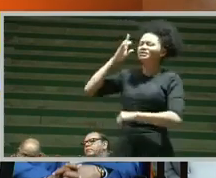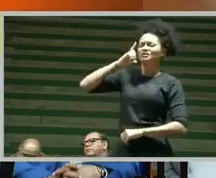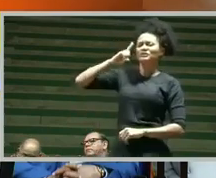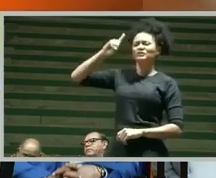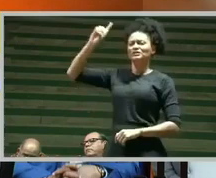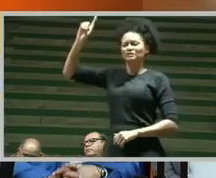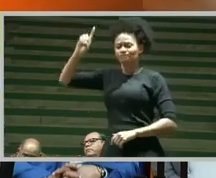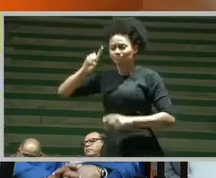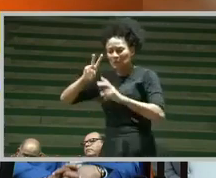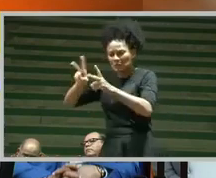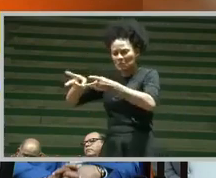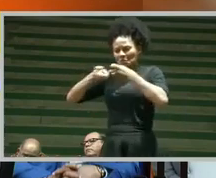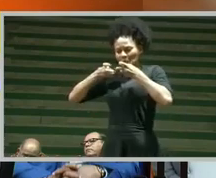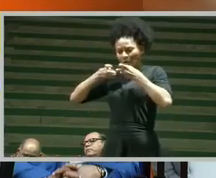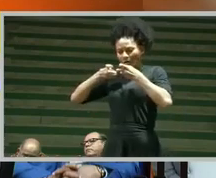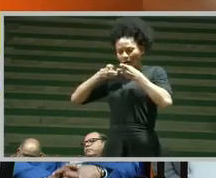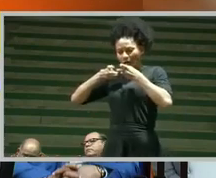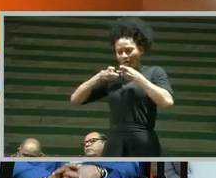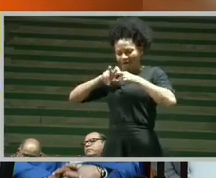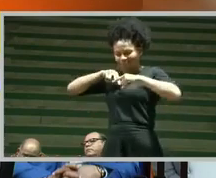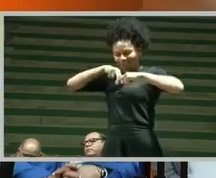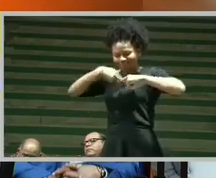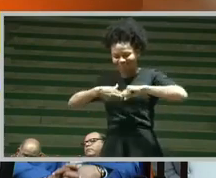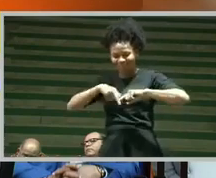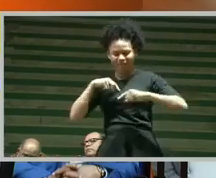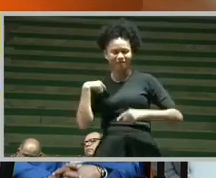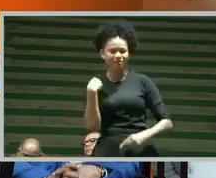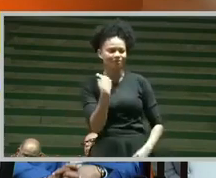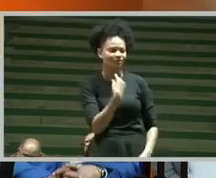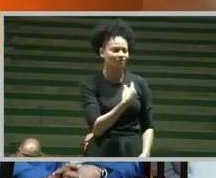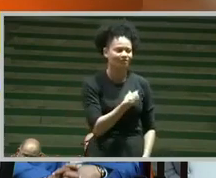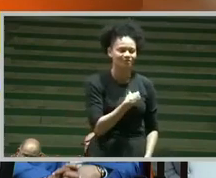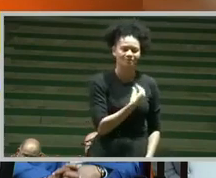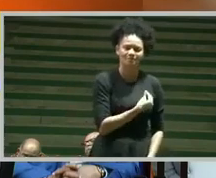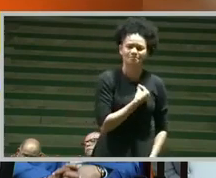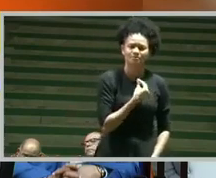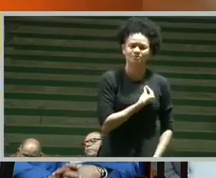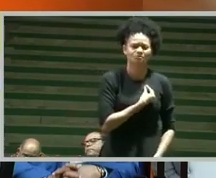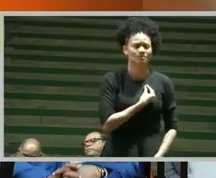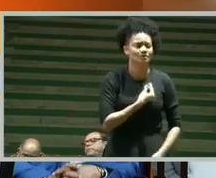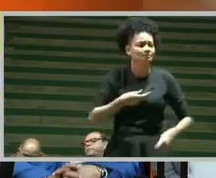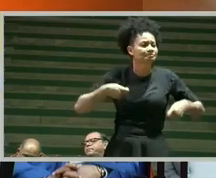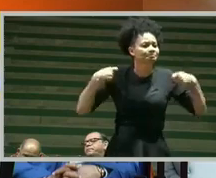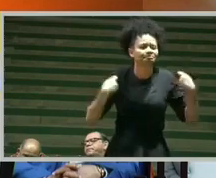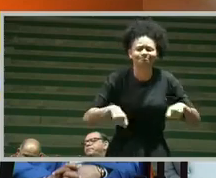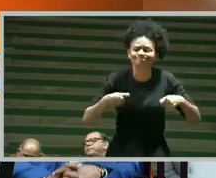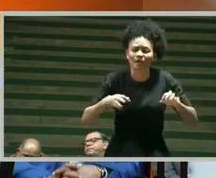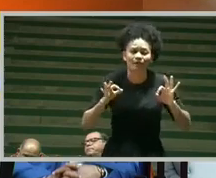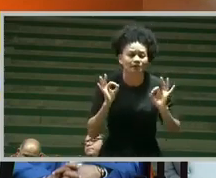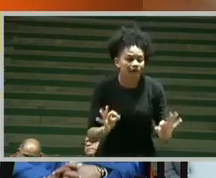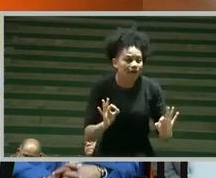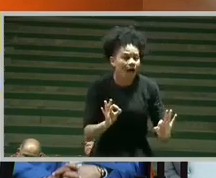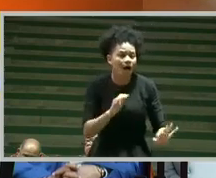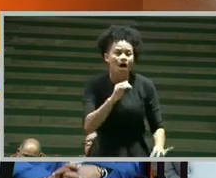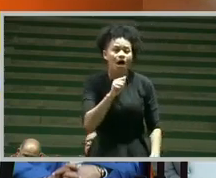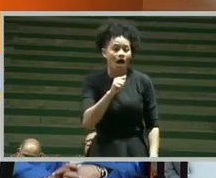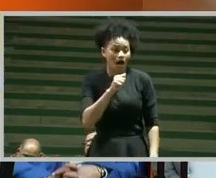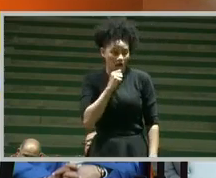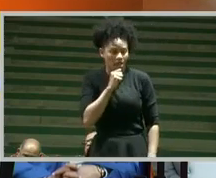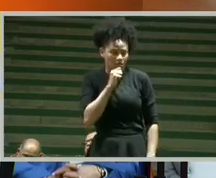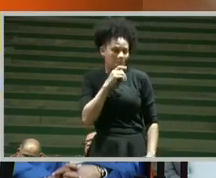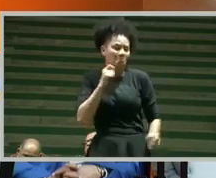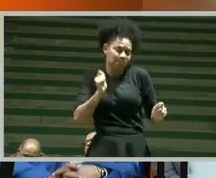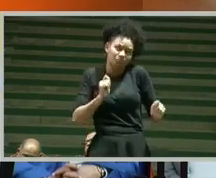extrair lições para as nossas vidas, precisamos considerar, ainda que de forma